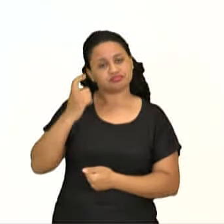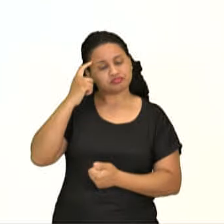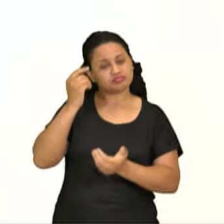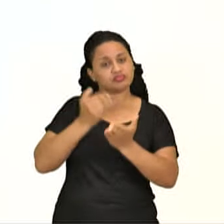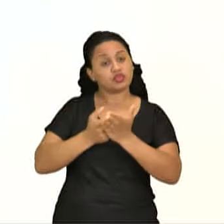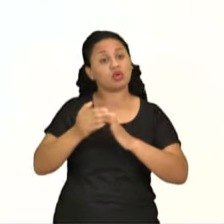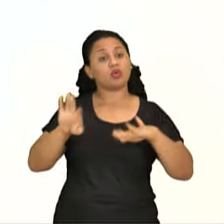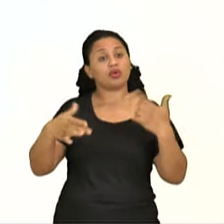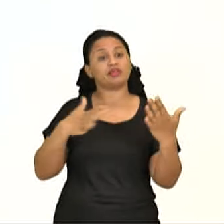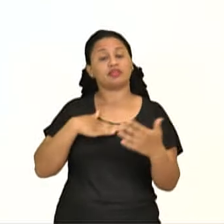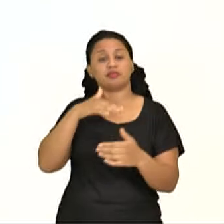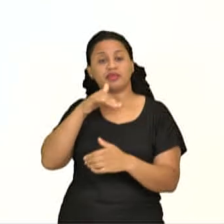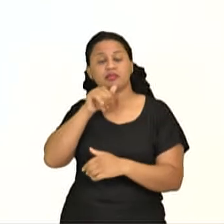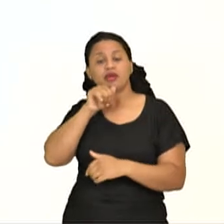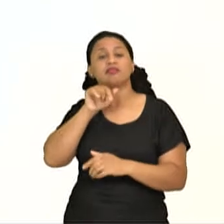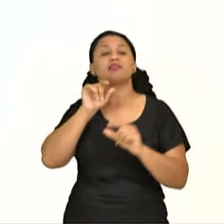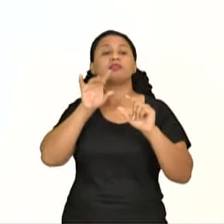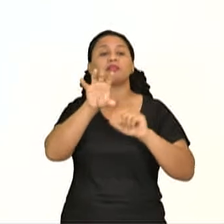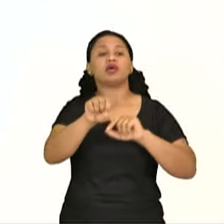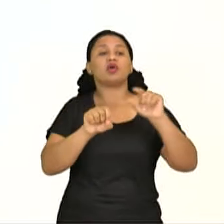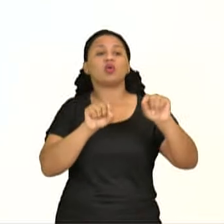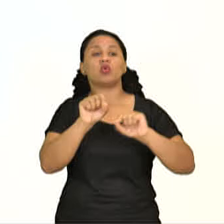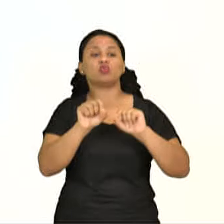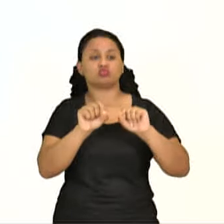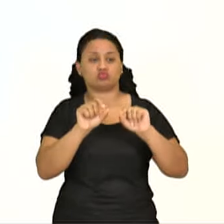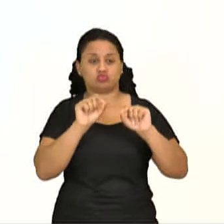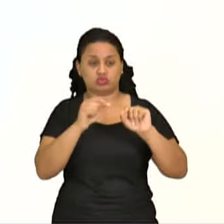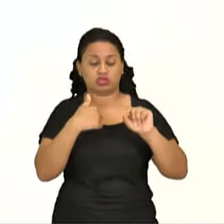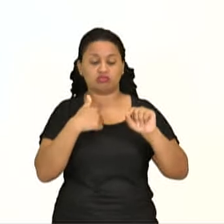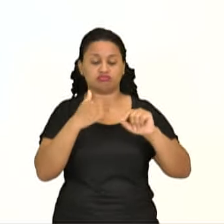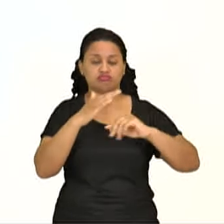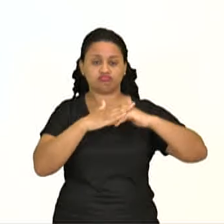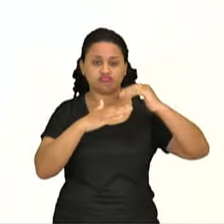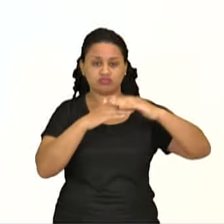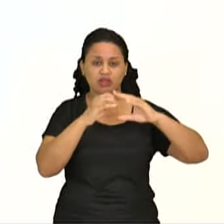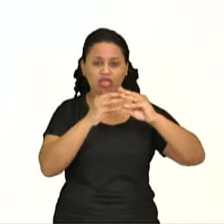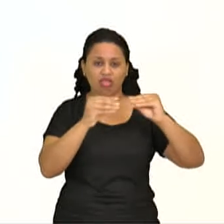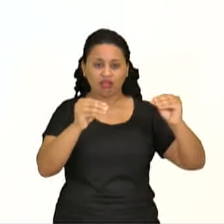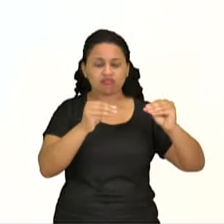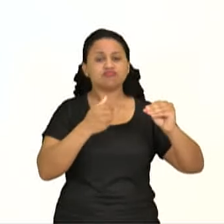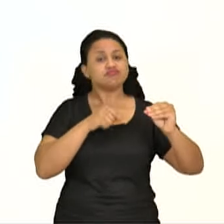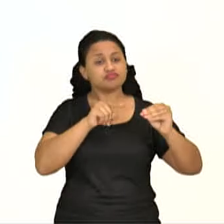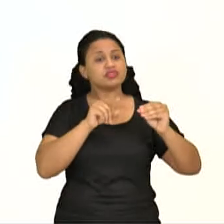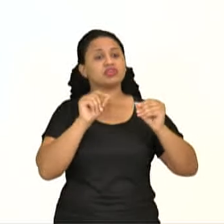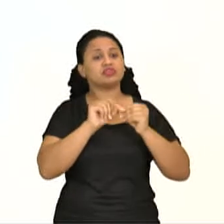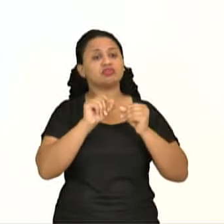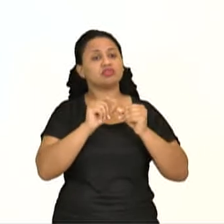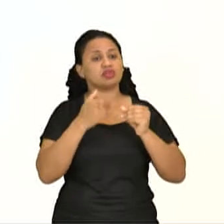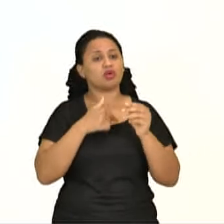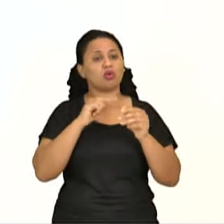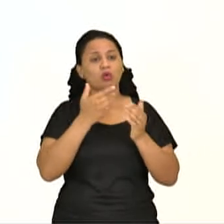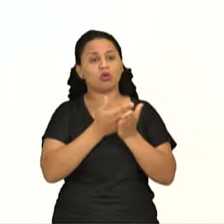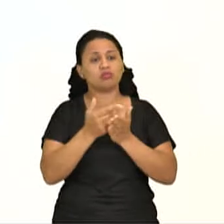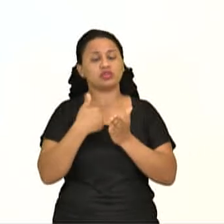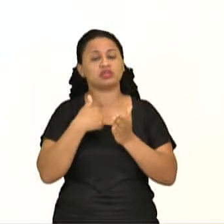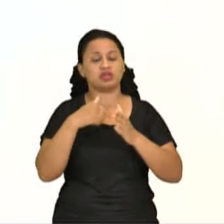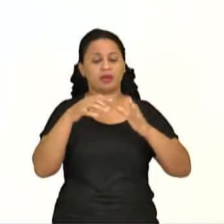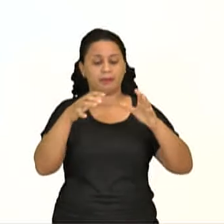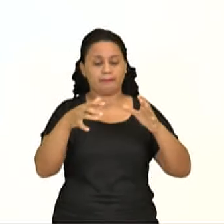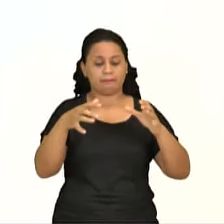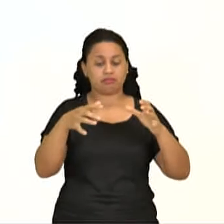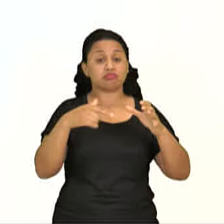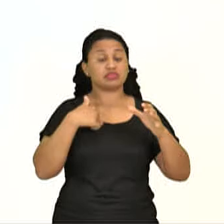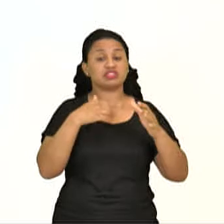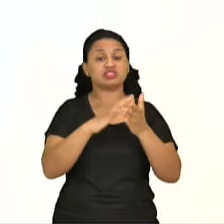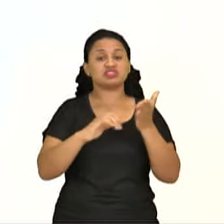minha mãe pegou o preparado tijolos triturados e com ele se pôs a tirar da panela